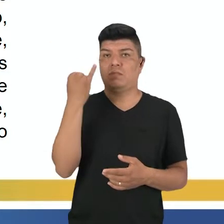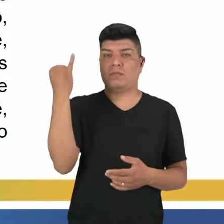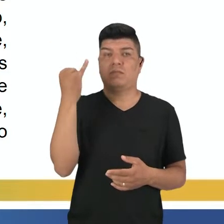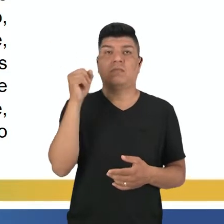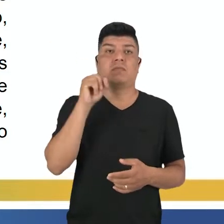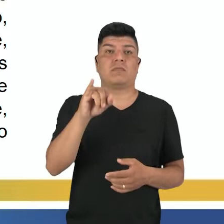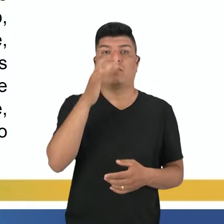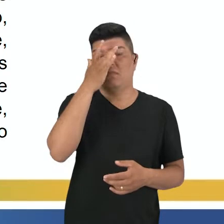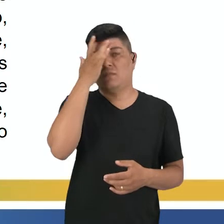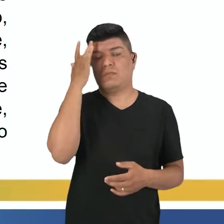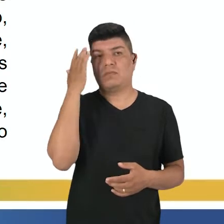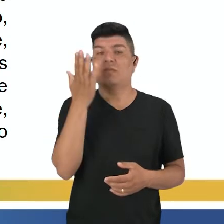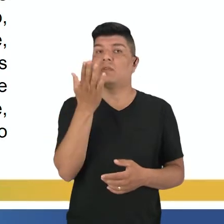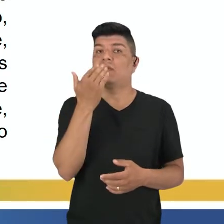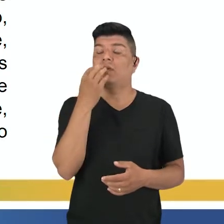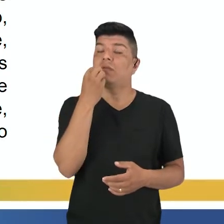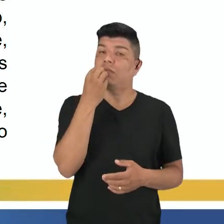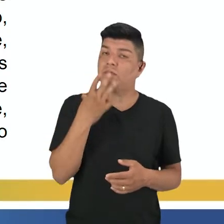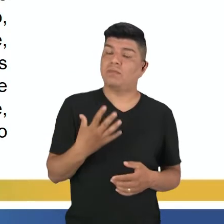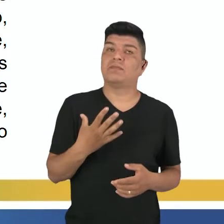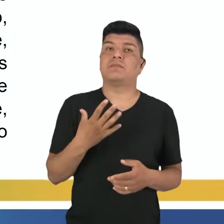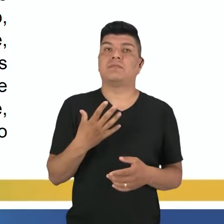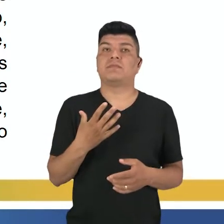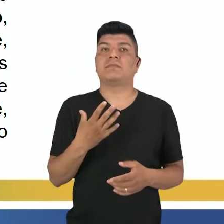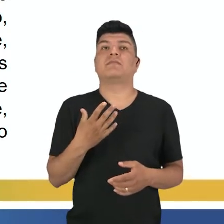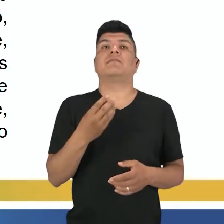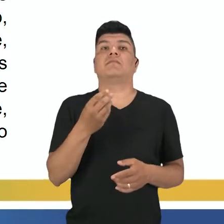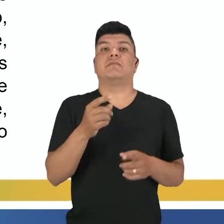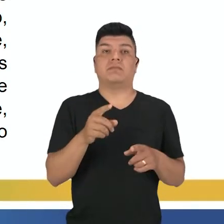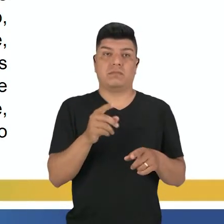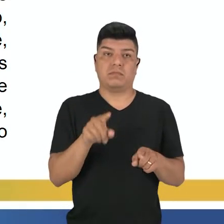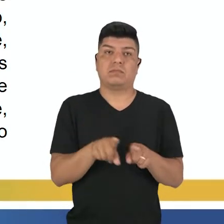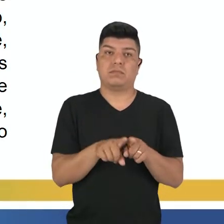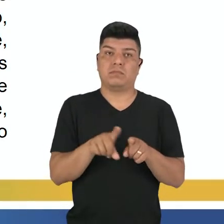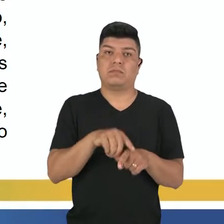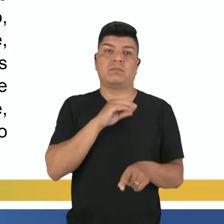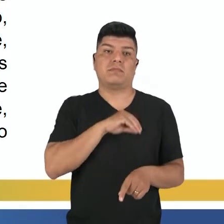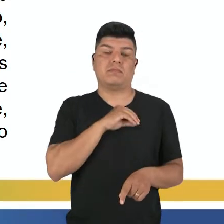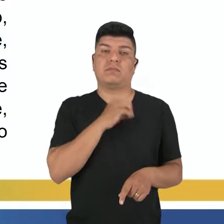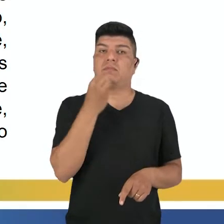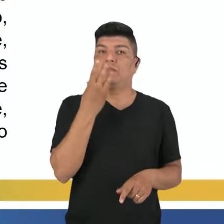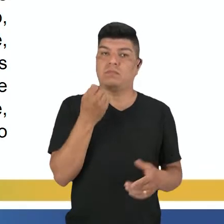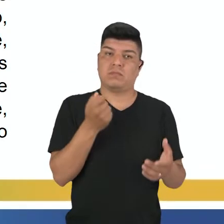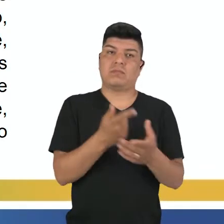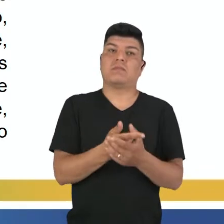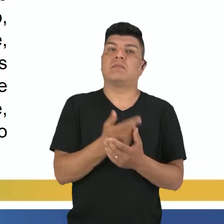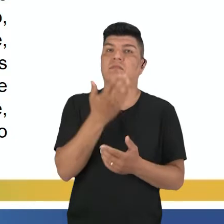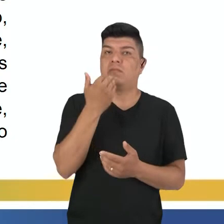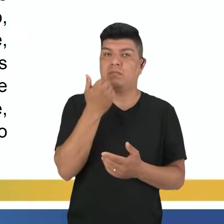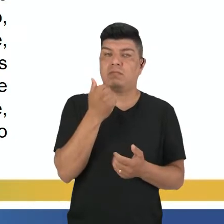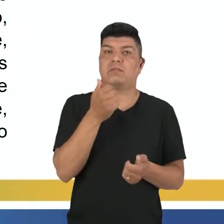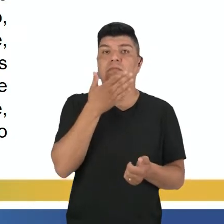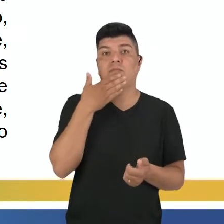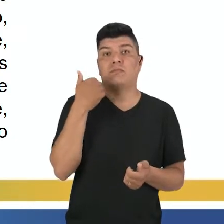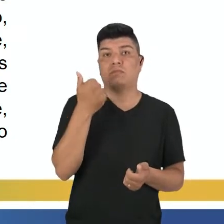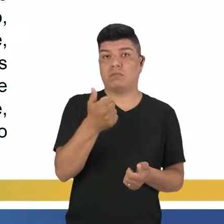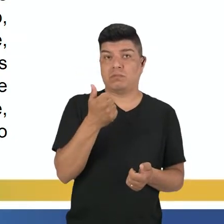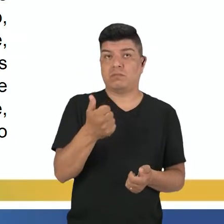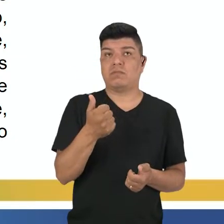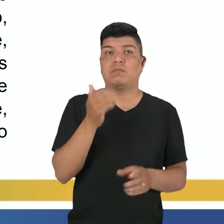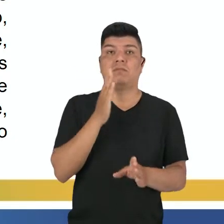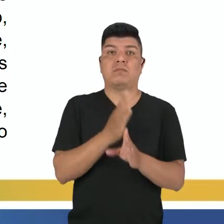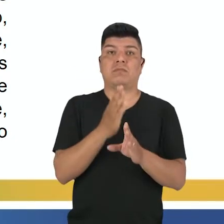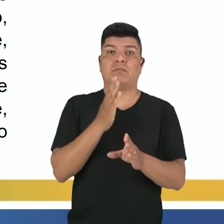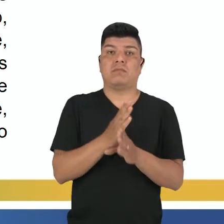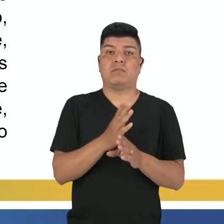Se caso a pessoa não se alimente bem, mesmo ela tendo uma renda suficiente para comprar uma alimentação adequada, e devido ao